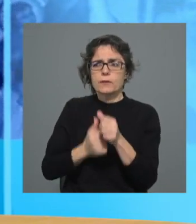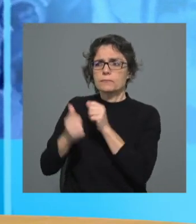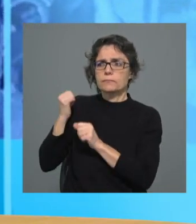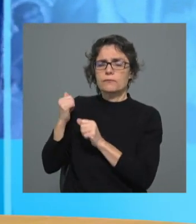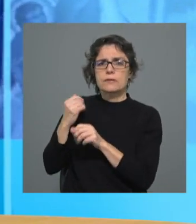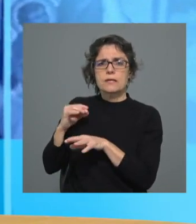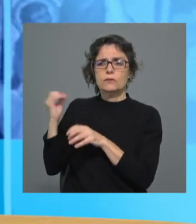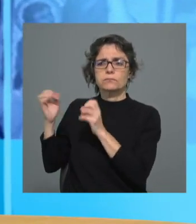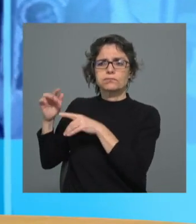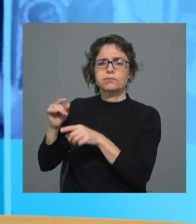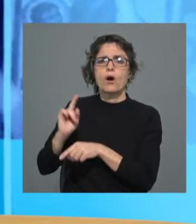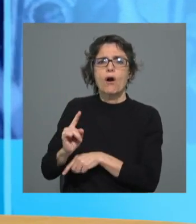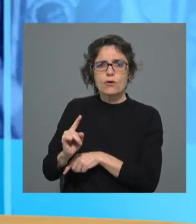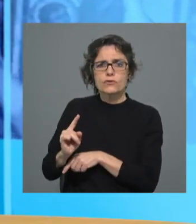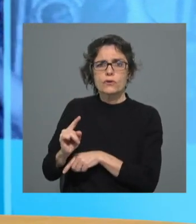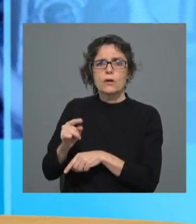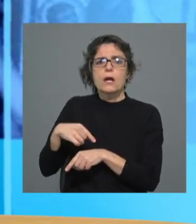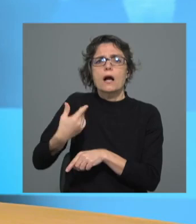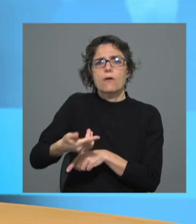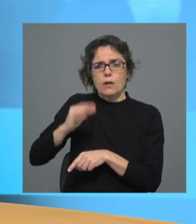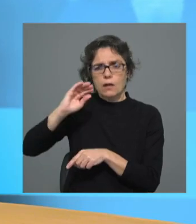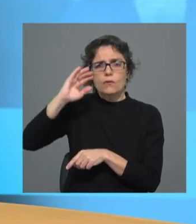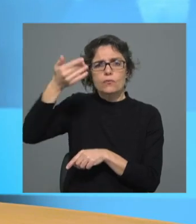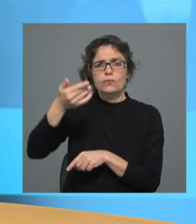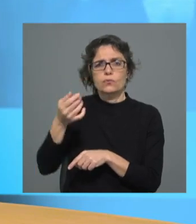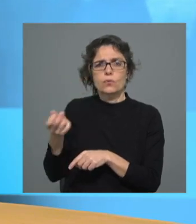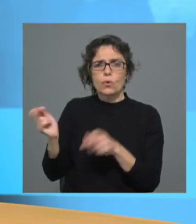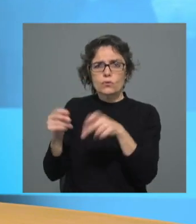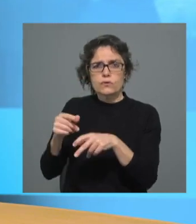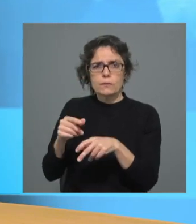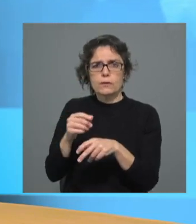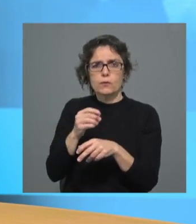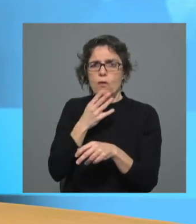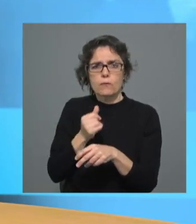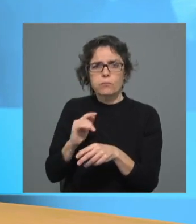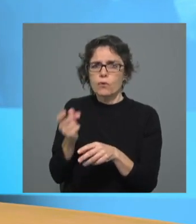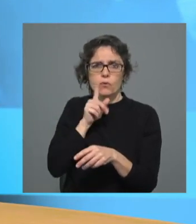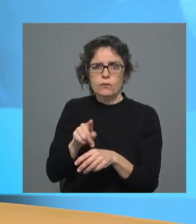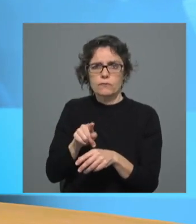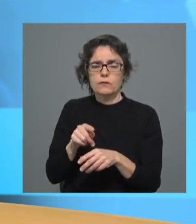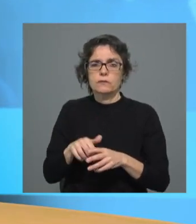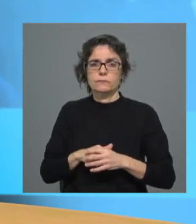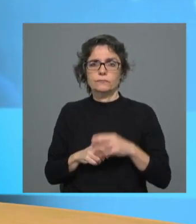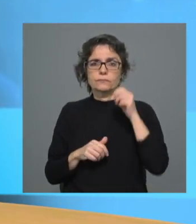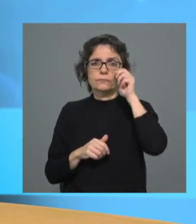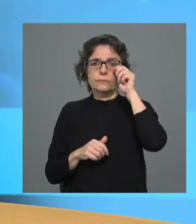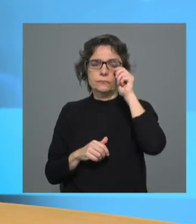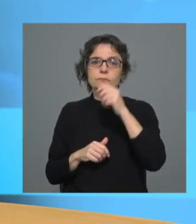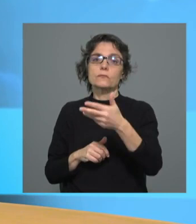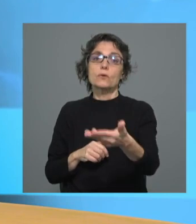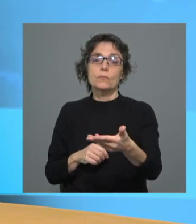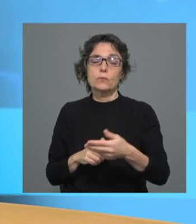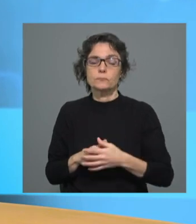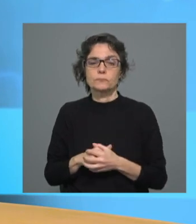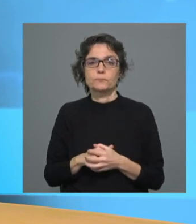futuro. Isto é um trabalho imenso de décadas que não se esgota na leitura ou não de uma lista de nomes. Os factos estão